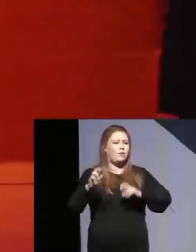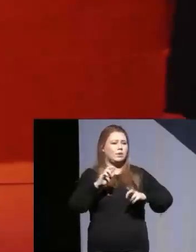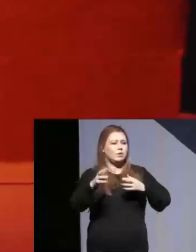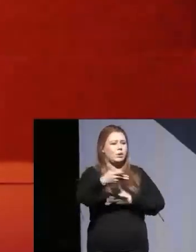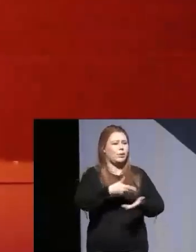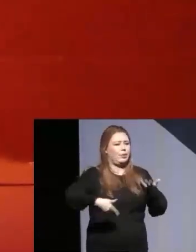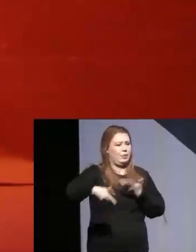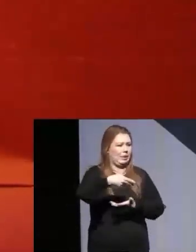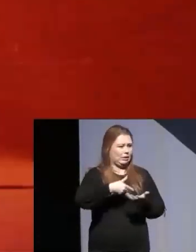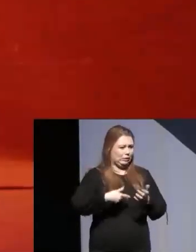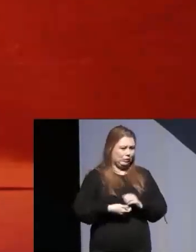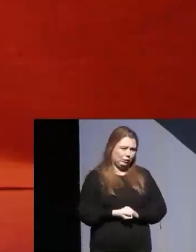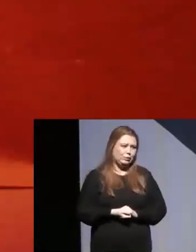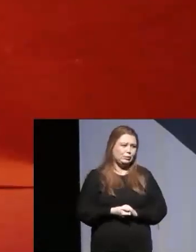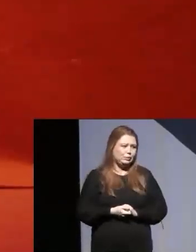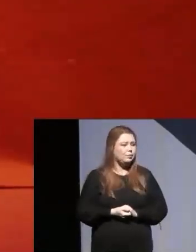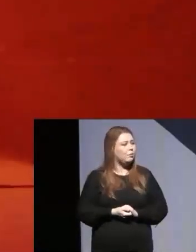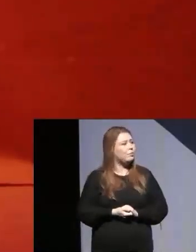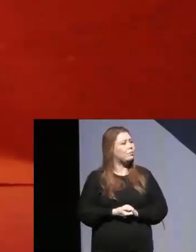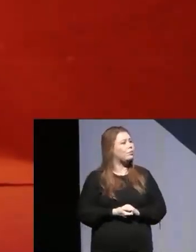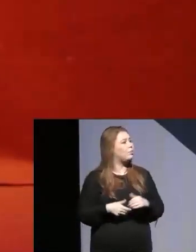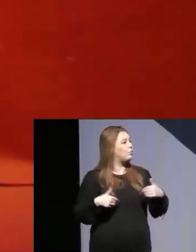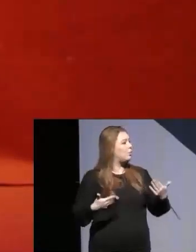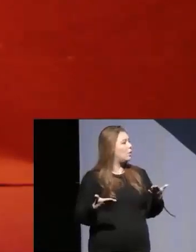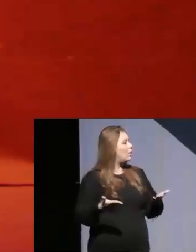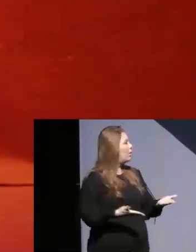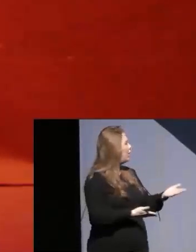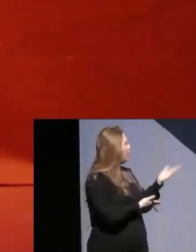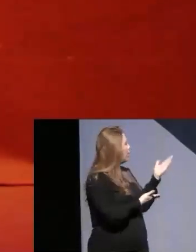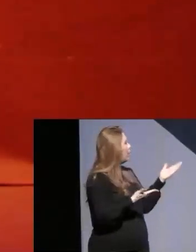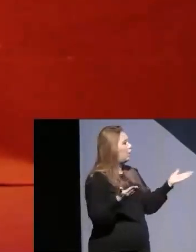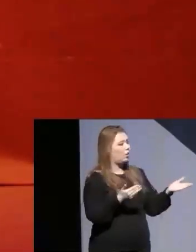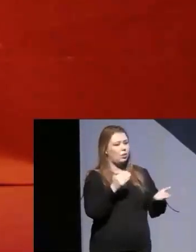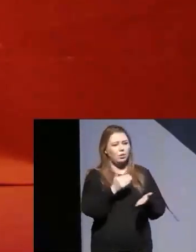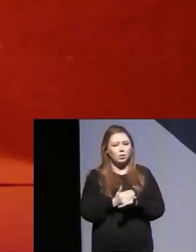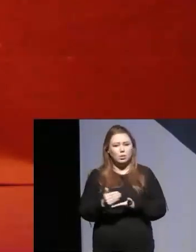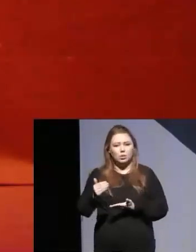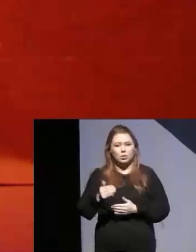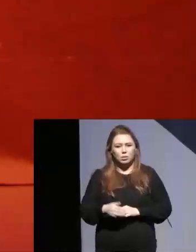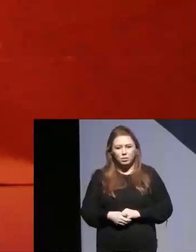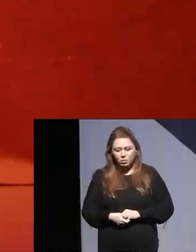cooperativo. E aí, nós vamos começar aqui...